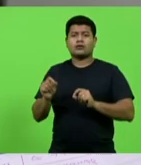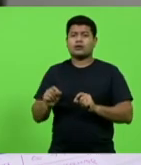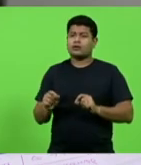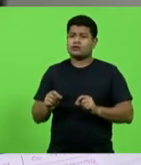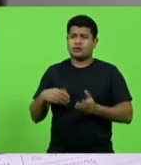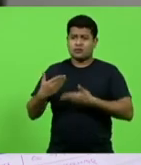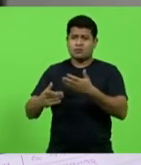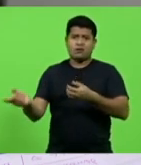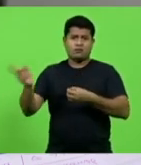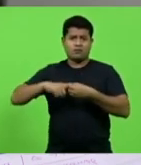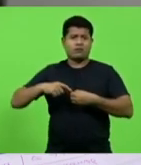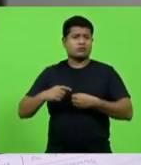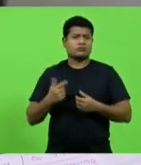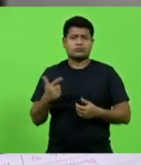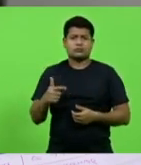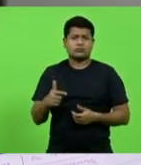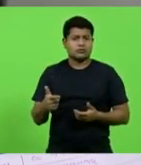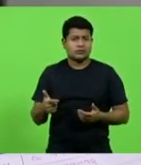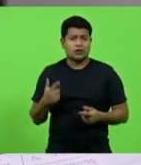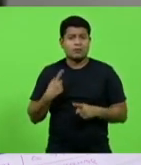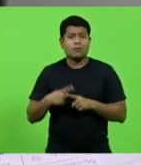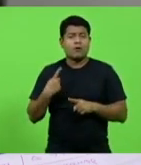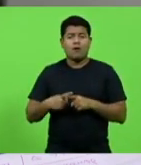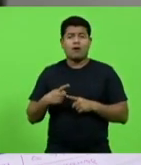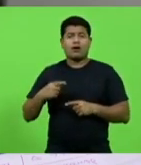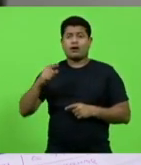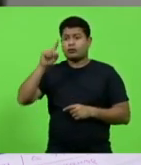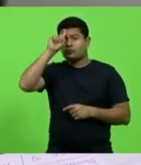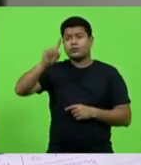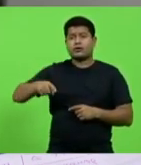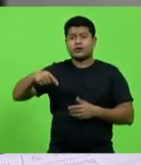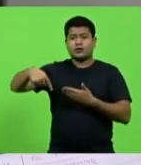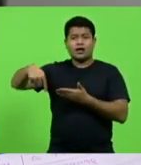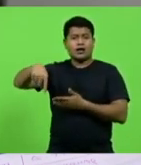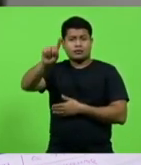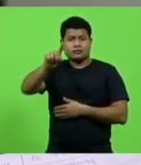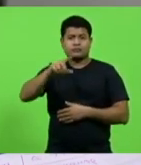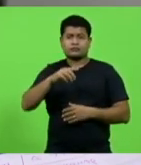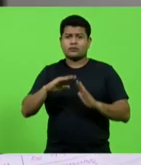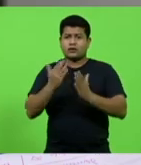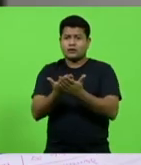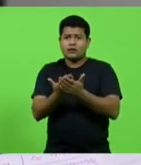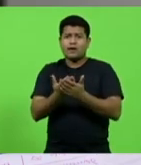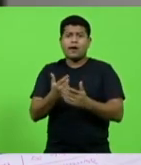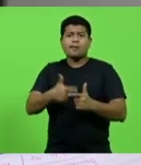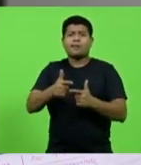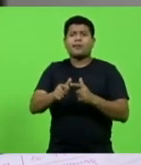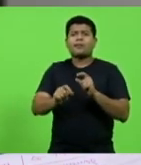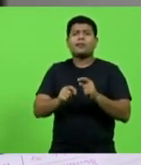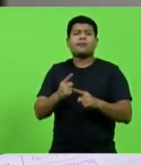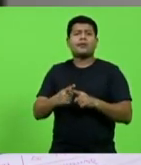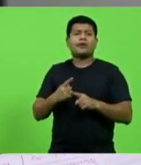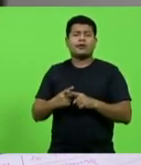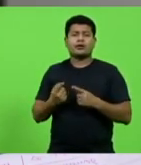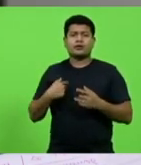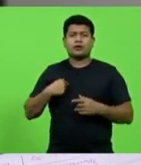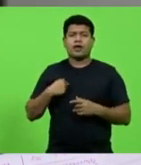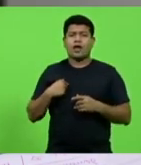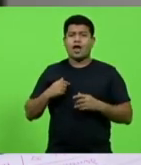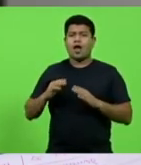E por quê? Por que mandar filho para a escola é tão problema? Por quê? Por que que eu não posso dar aula em